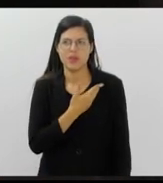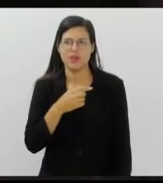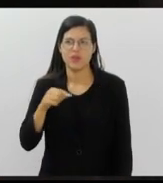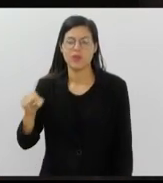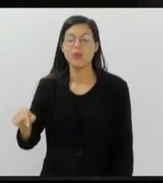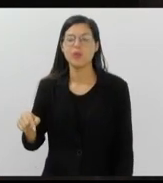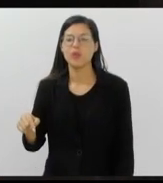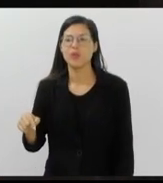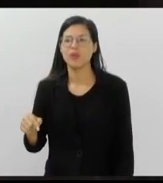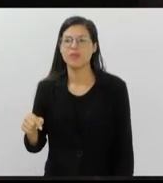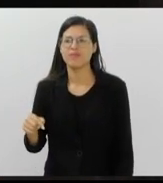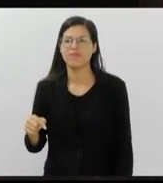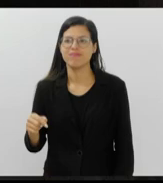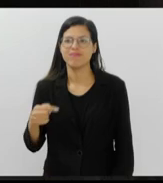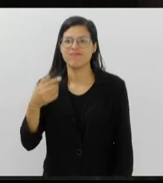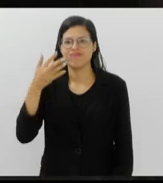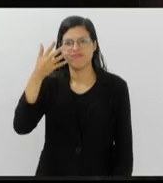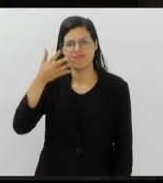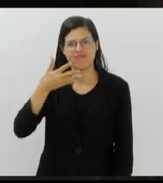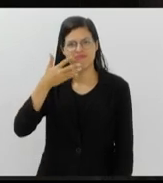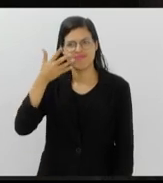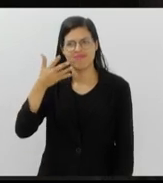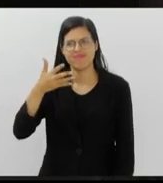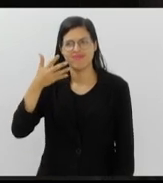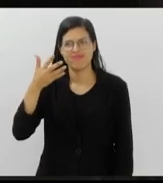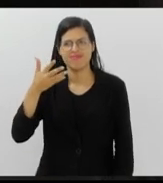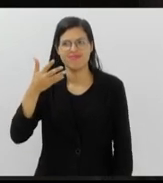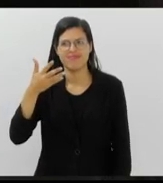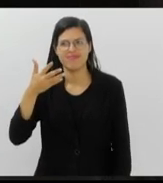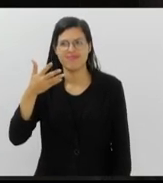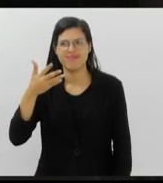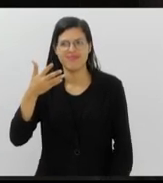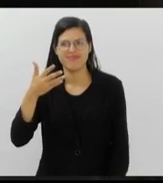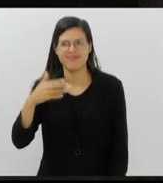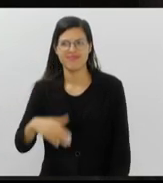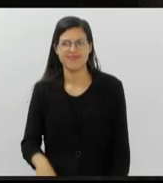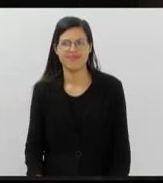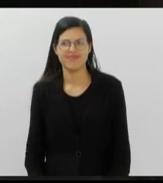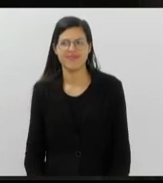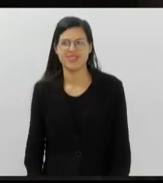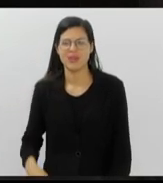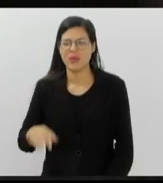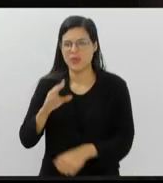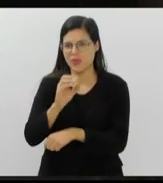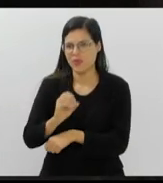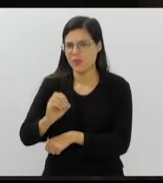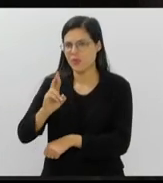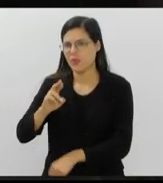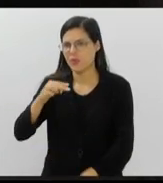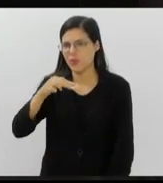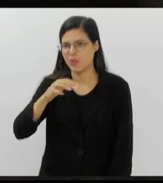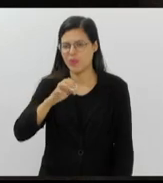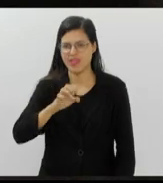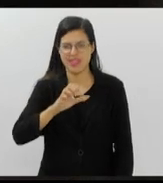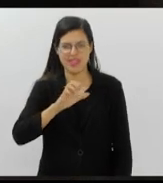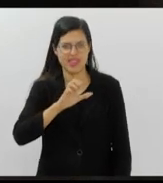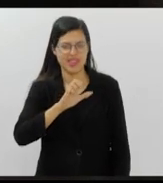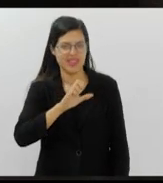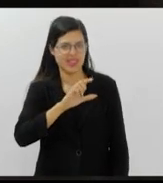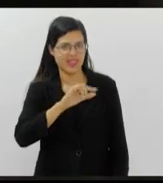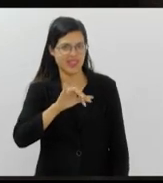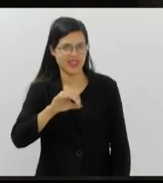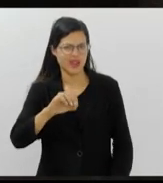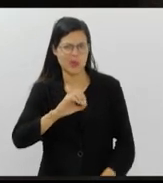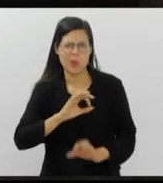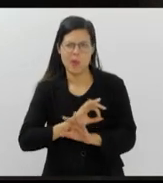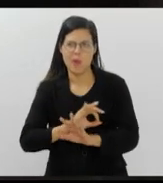palavras generosas, impregnadas de tanta suspeição, doutor Nélio. Um brilhante advogado,